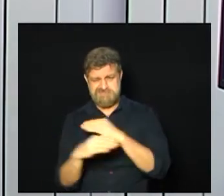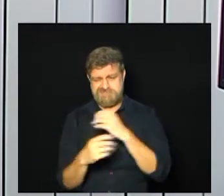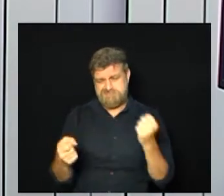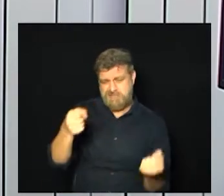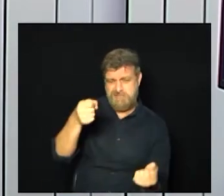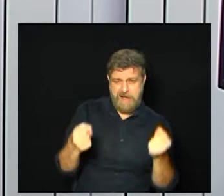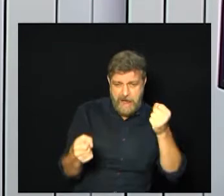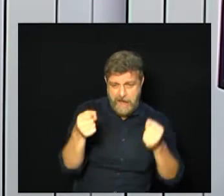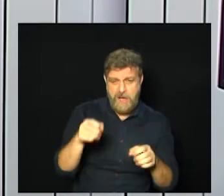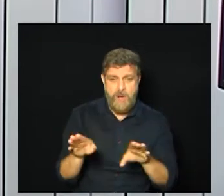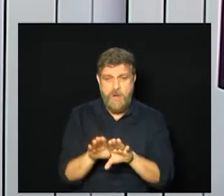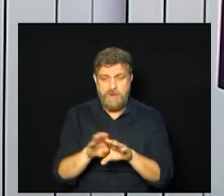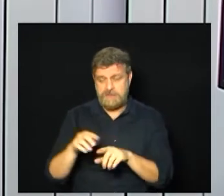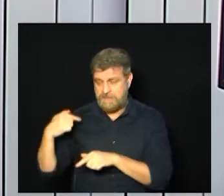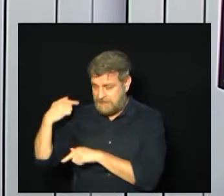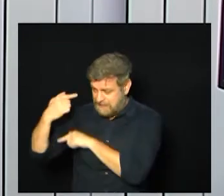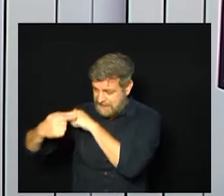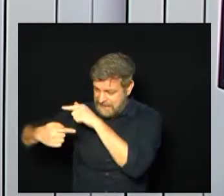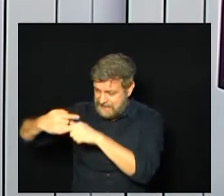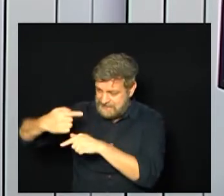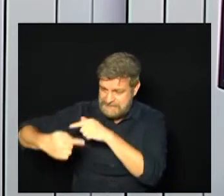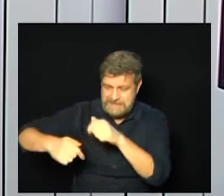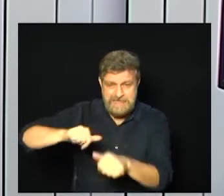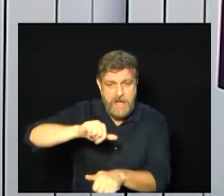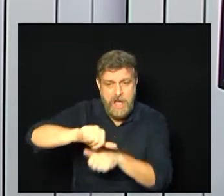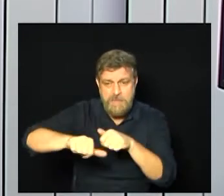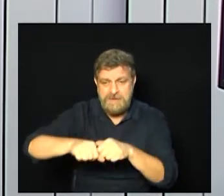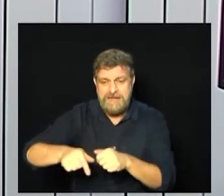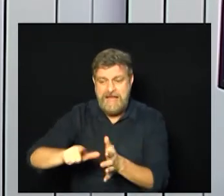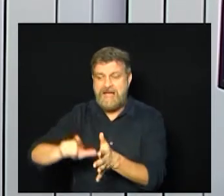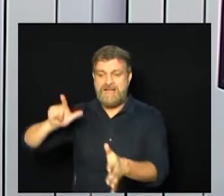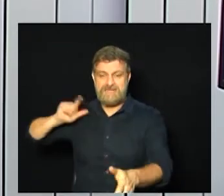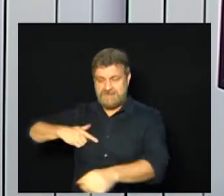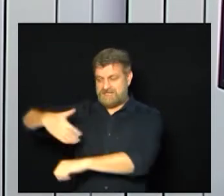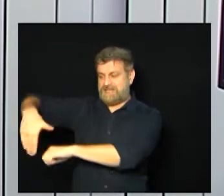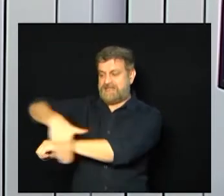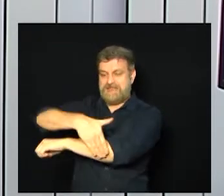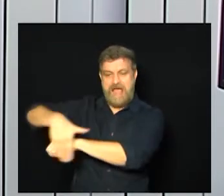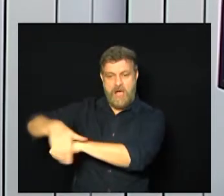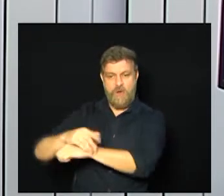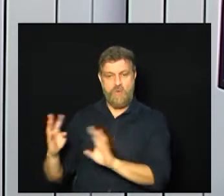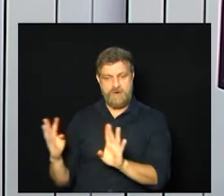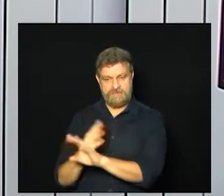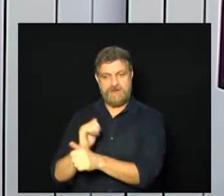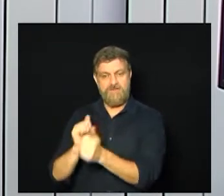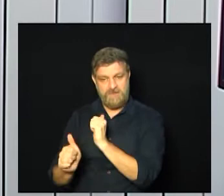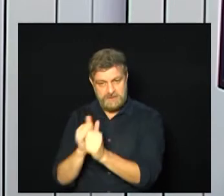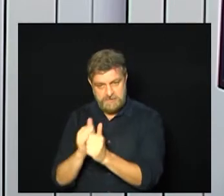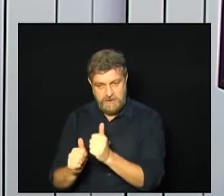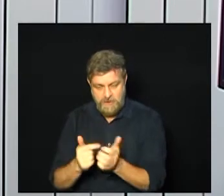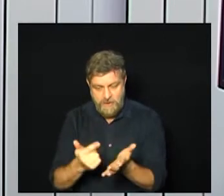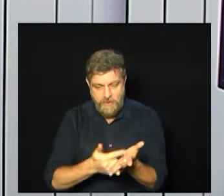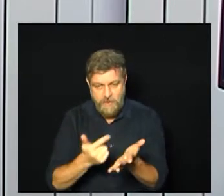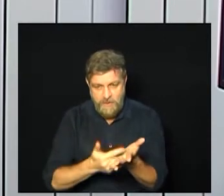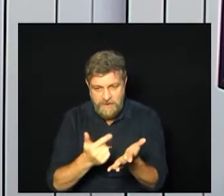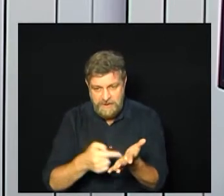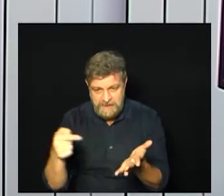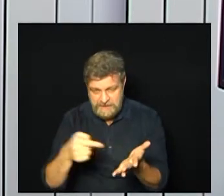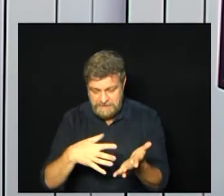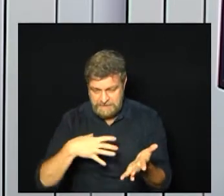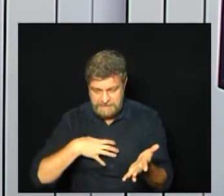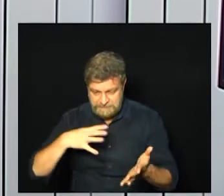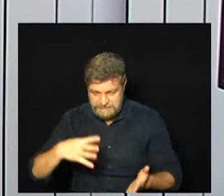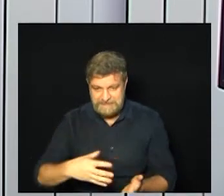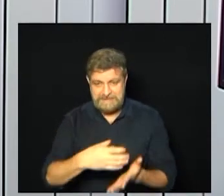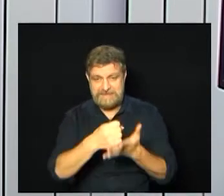por uma mudança da geração, não é mais tão comum. O livro, ele resgata aquele sentimento